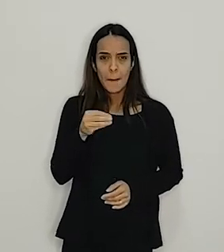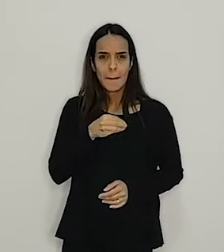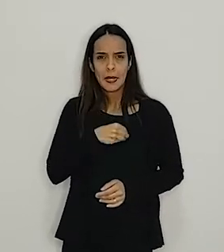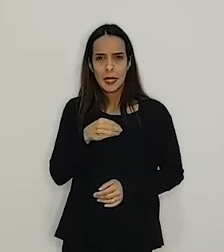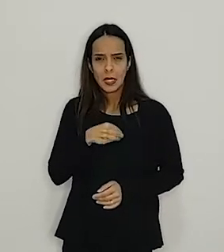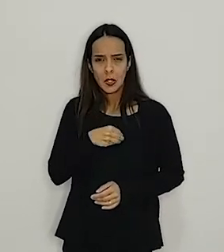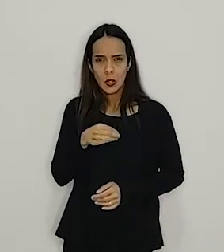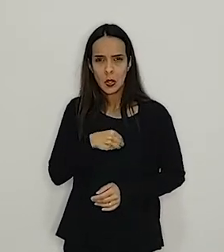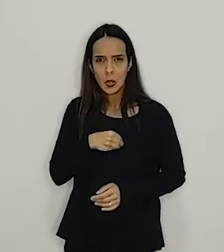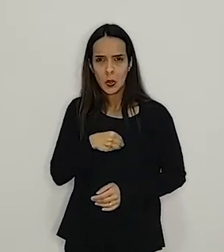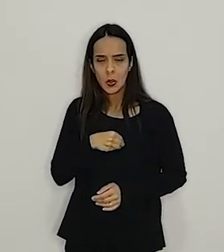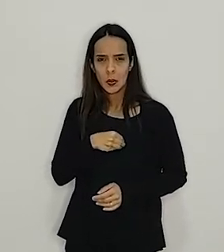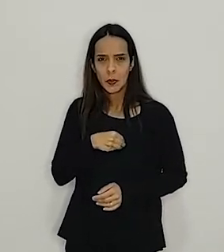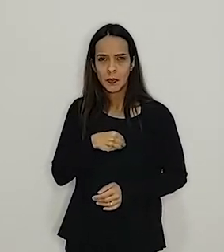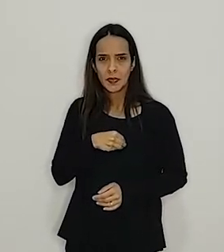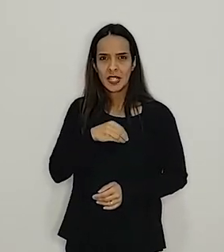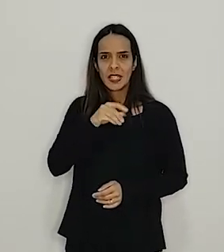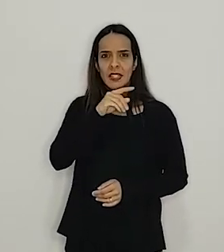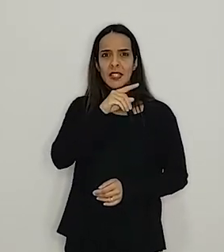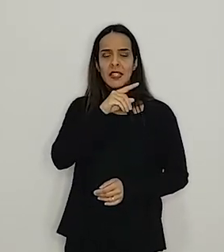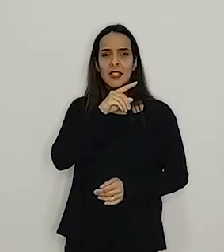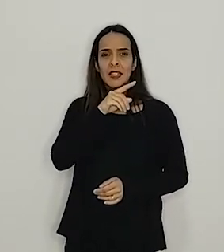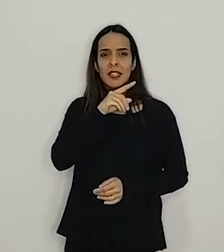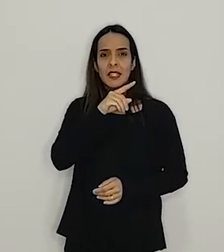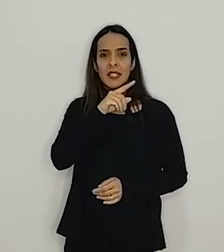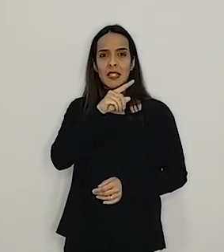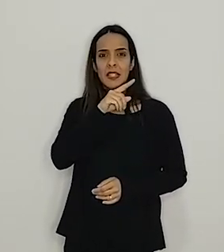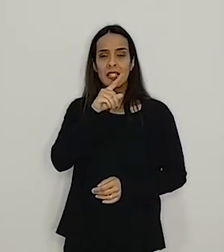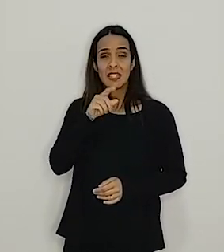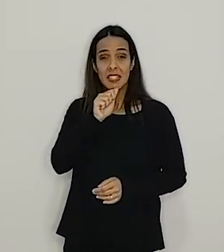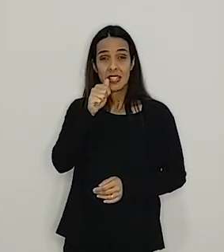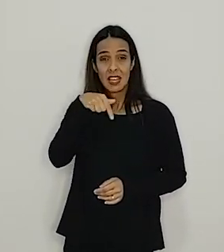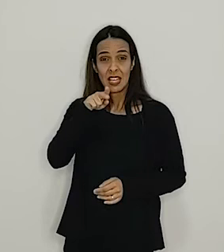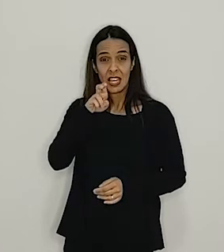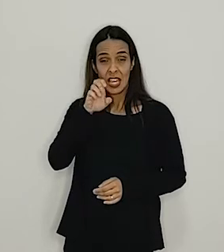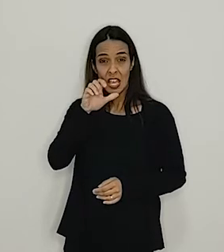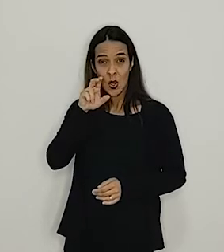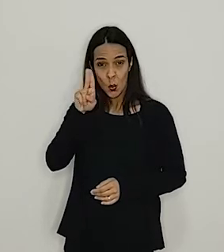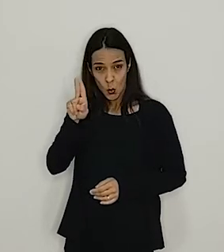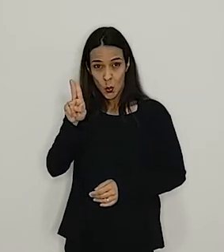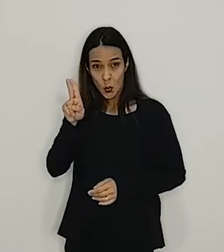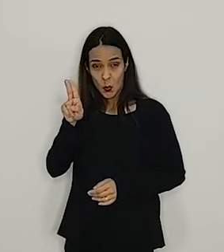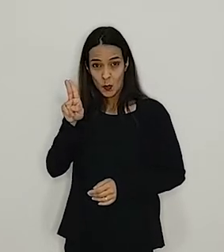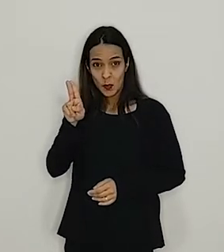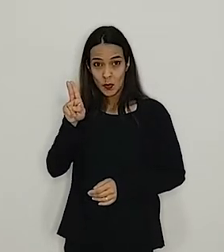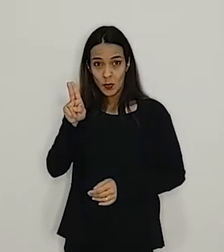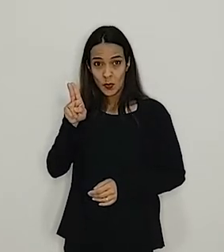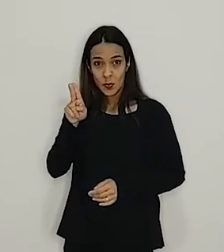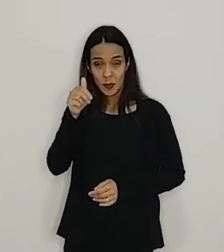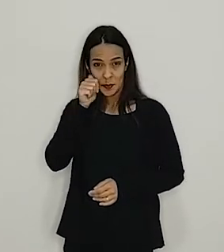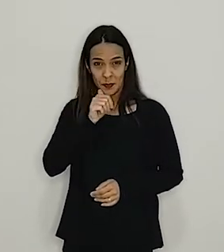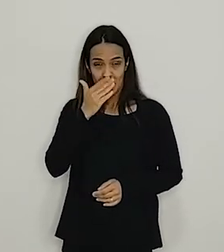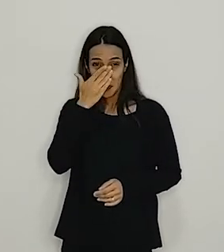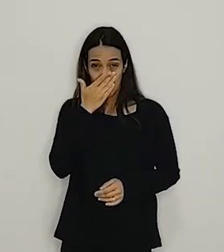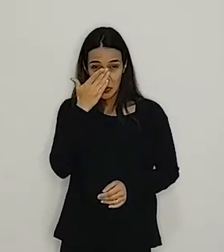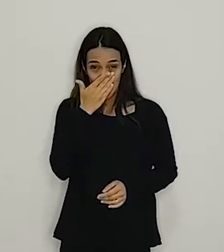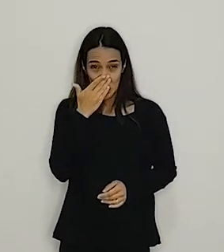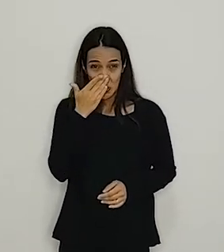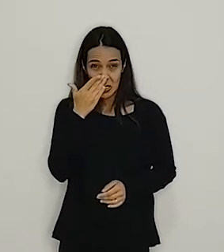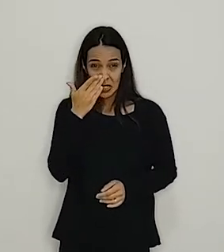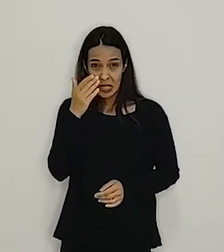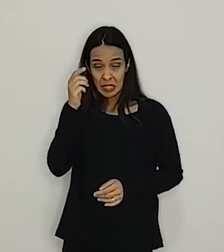Zaqueu, para a prostituta que estava sendo condenada. Ele olhava para aquelas pessoas e